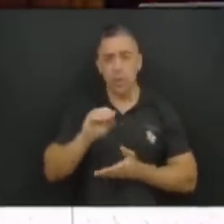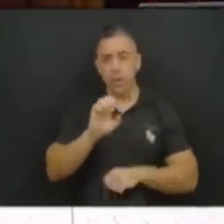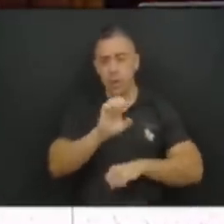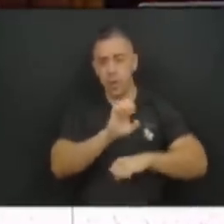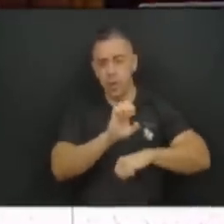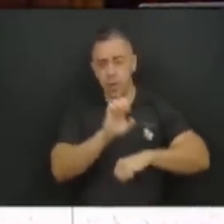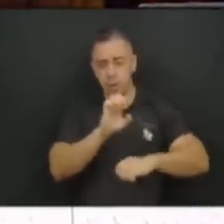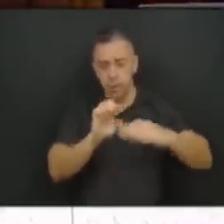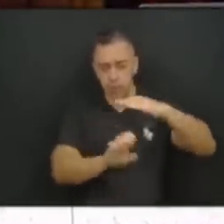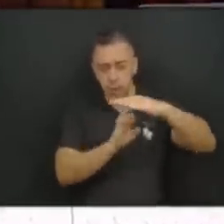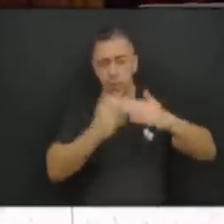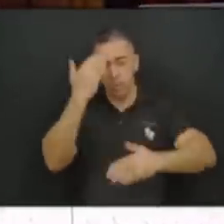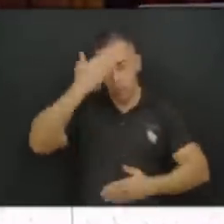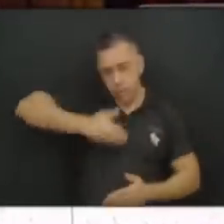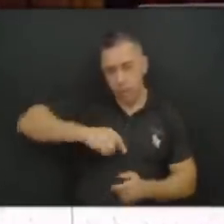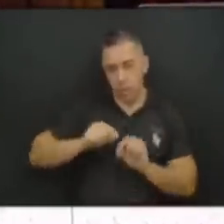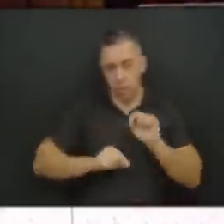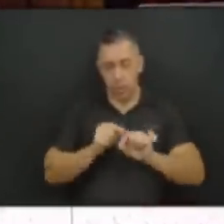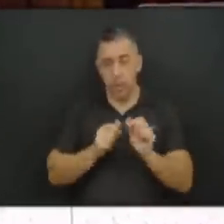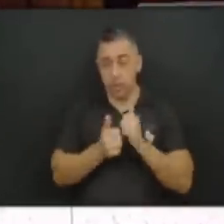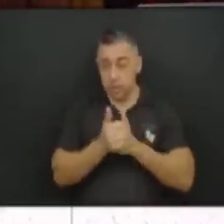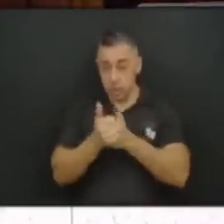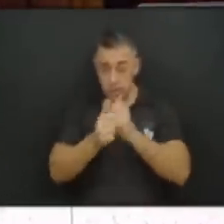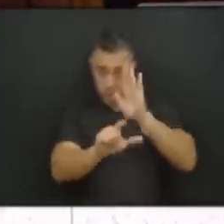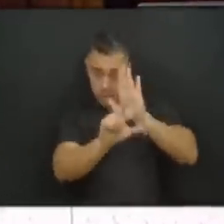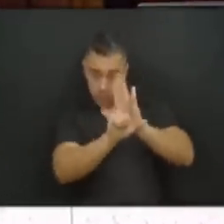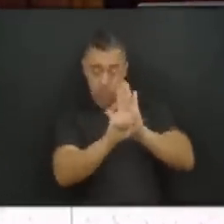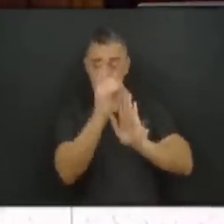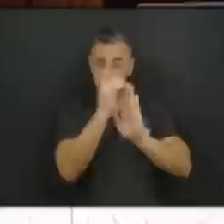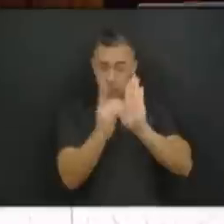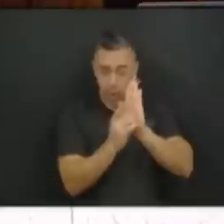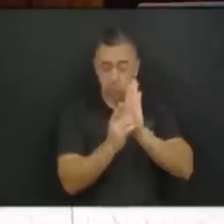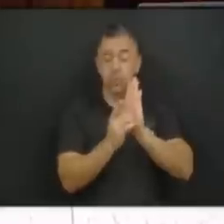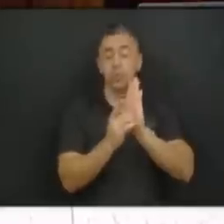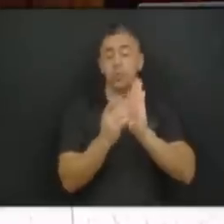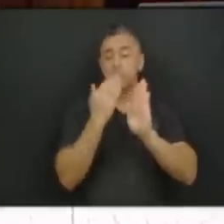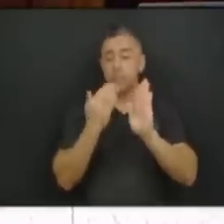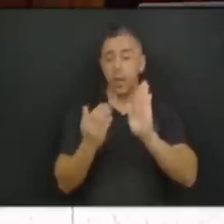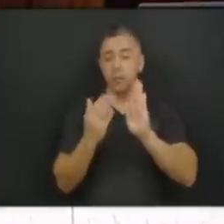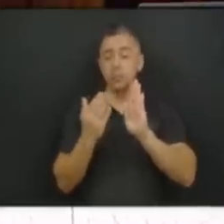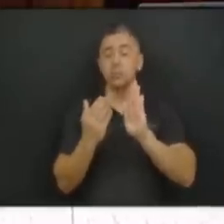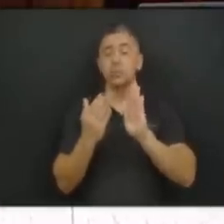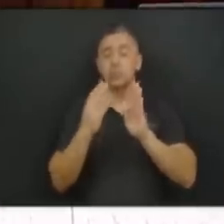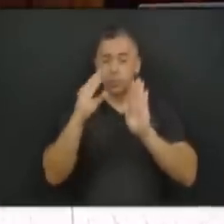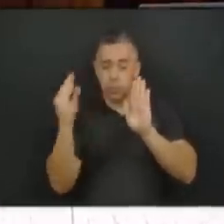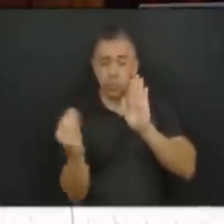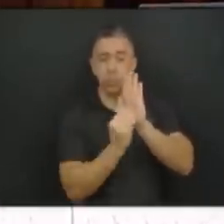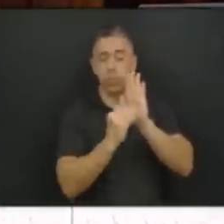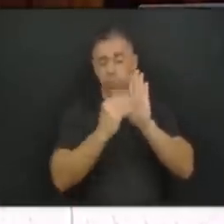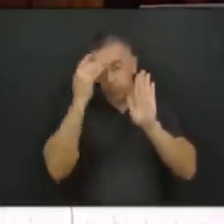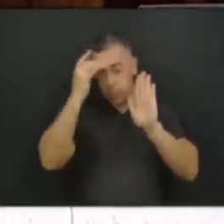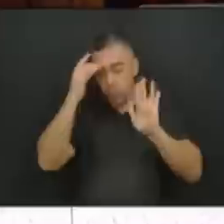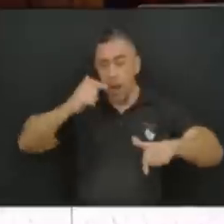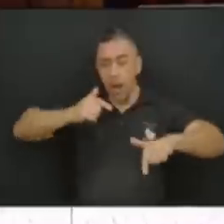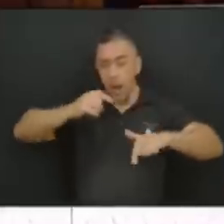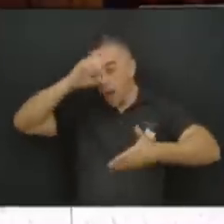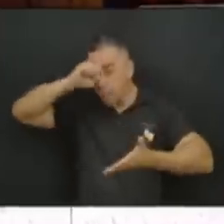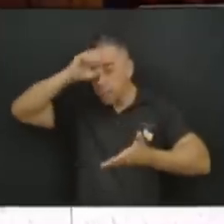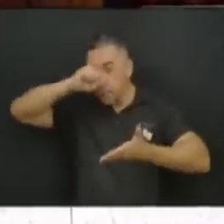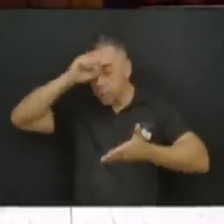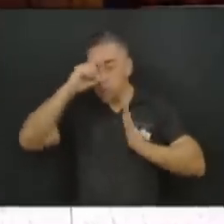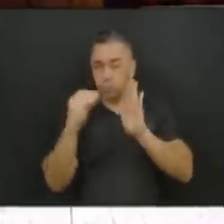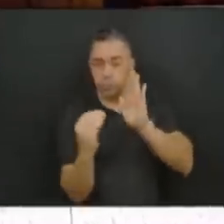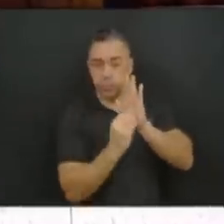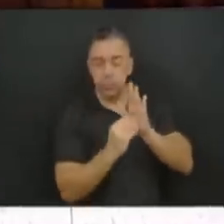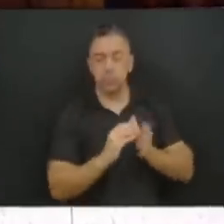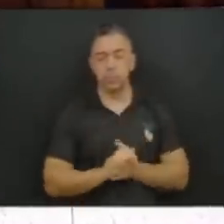Fundações a comprovar o cumprimento das leis e decretos do que concerne a inclusão do Aprendiz vamos